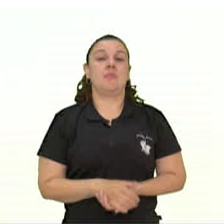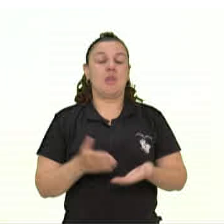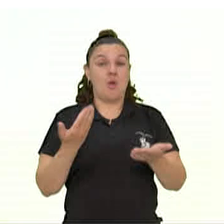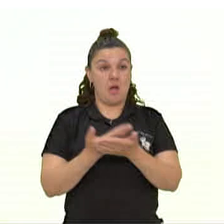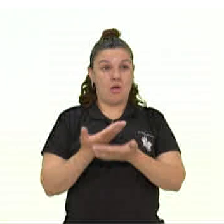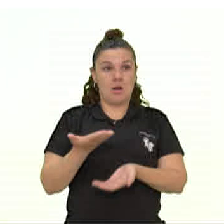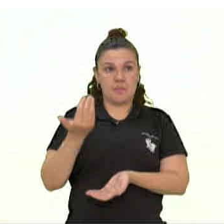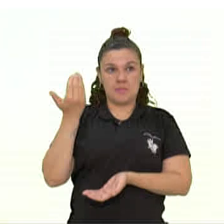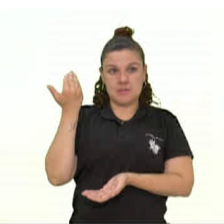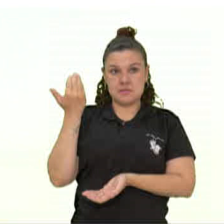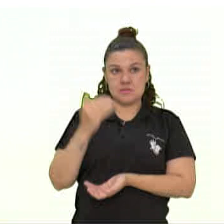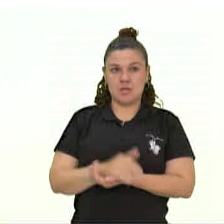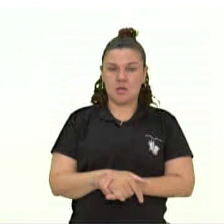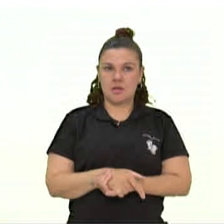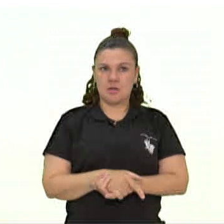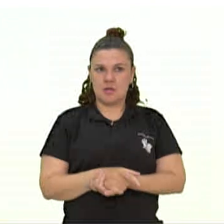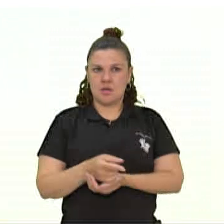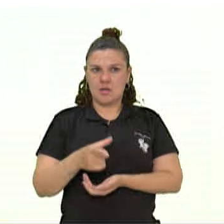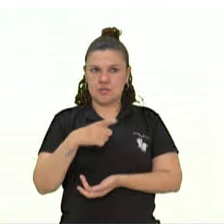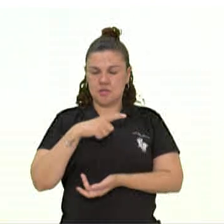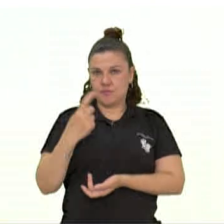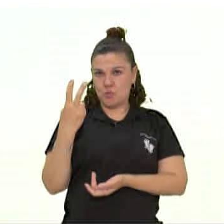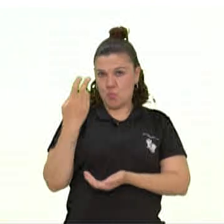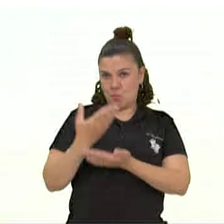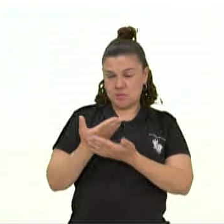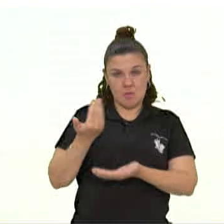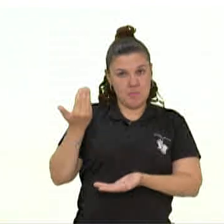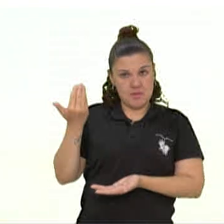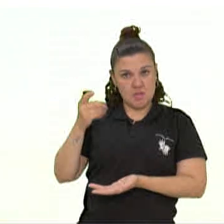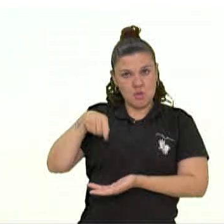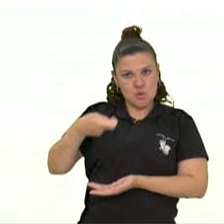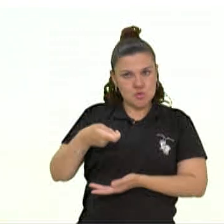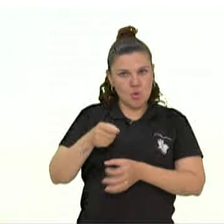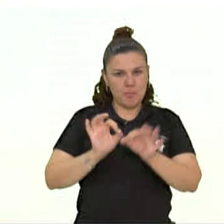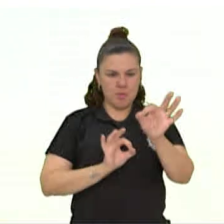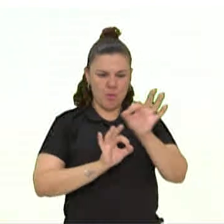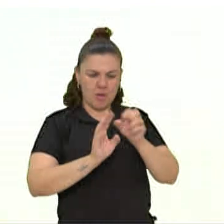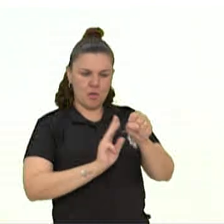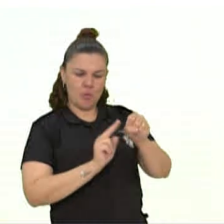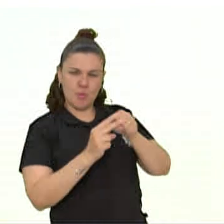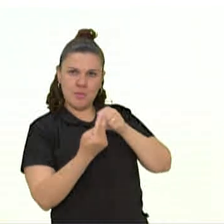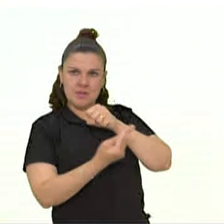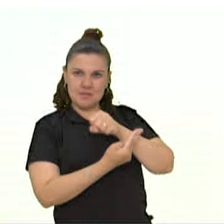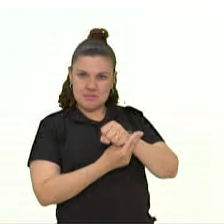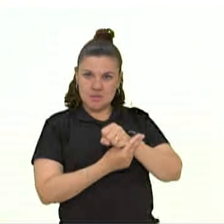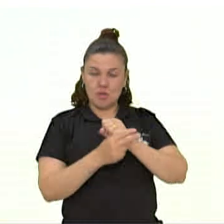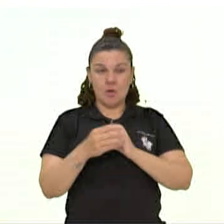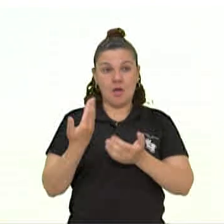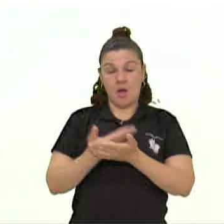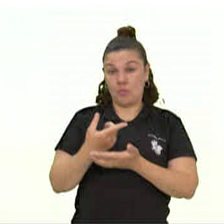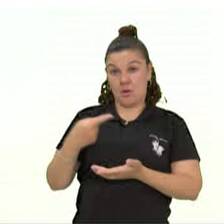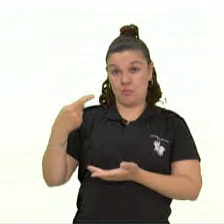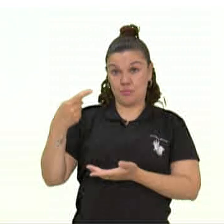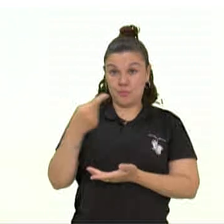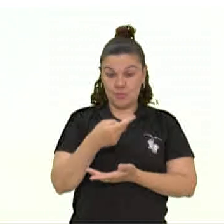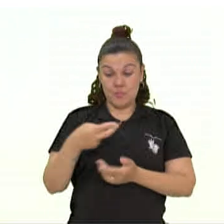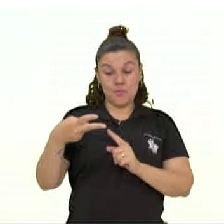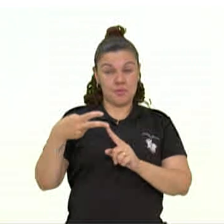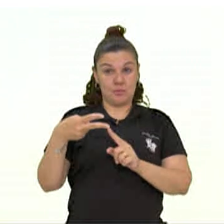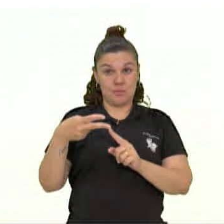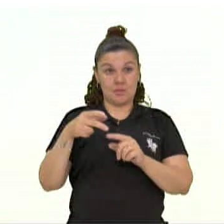anterior, nós tivemos duas aulas anteriores sobre processo de urbanização, Lembra-se? Aulas 1 e 2.